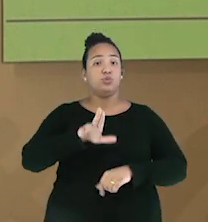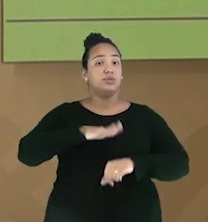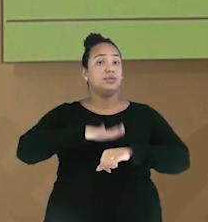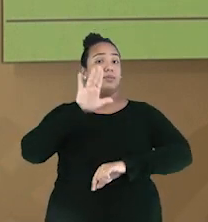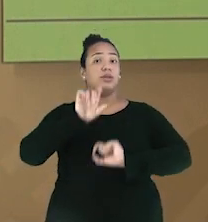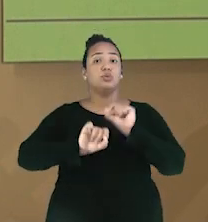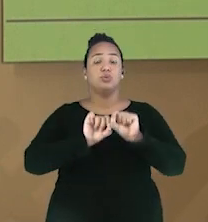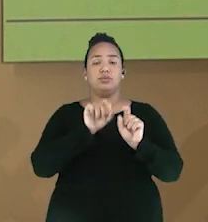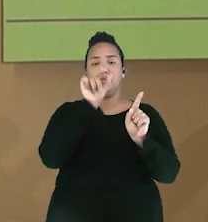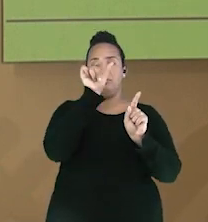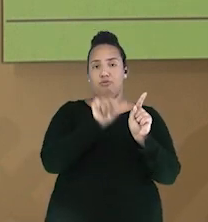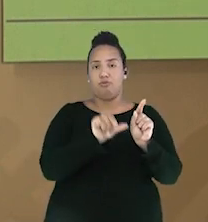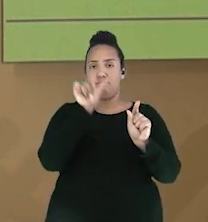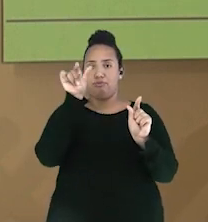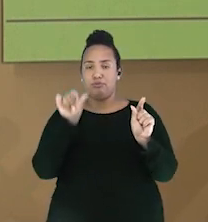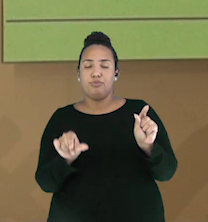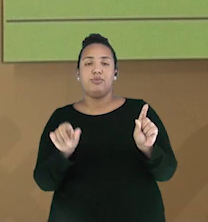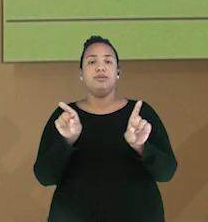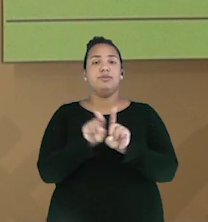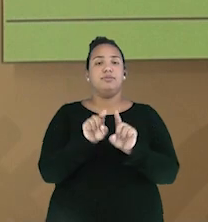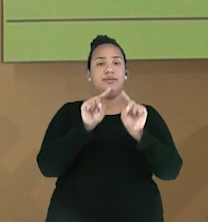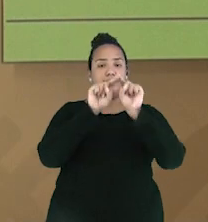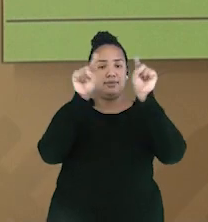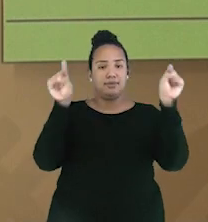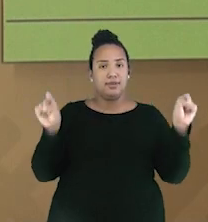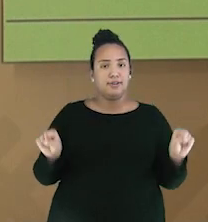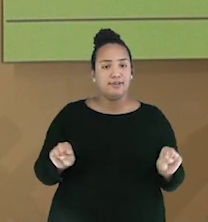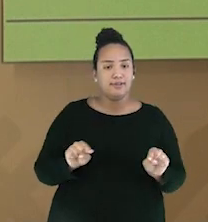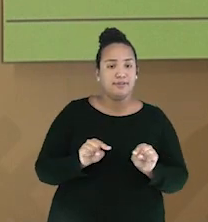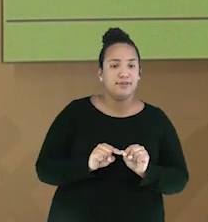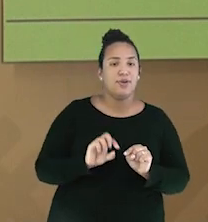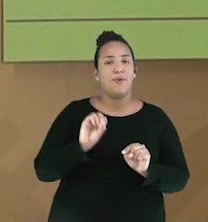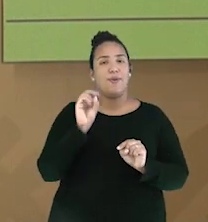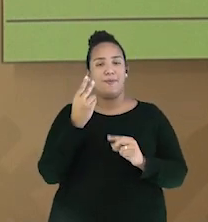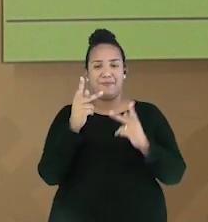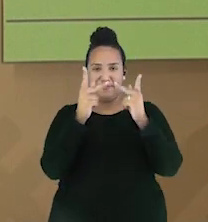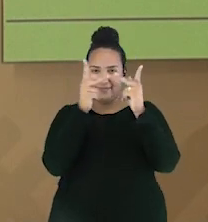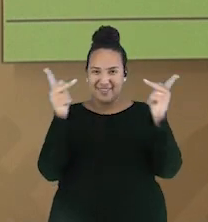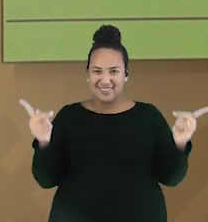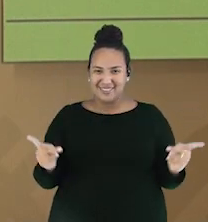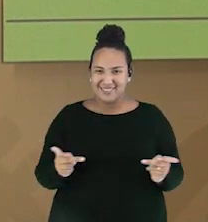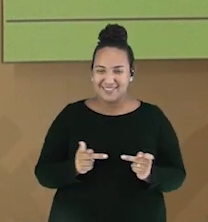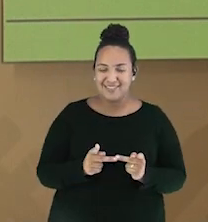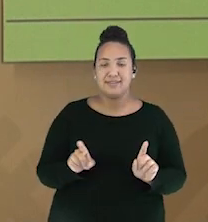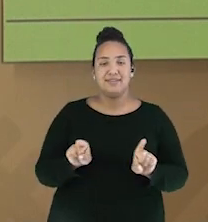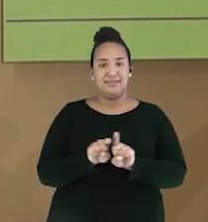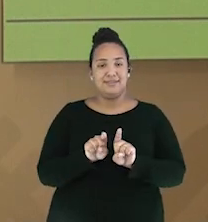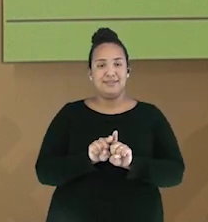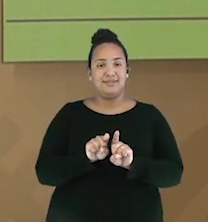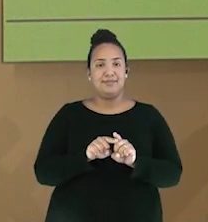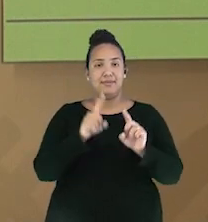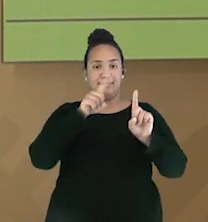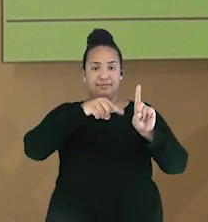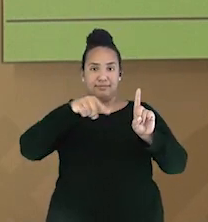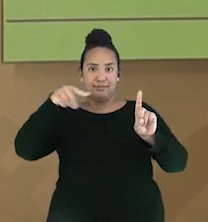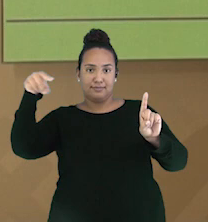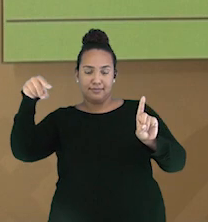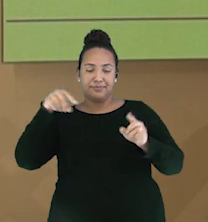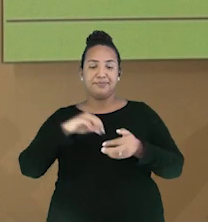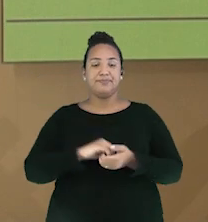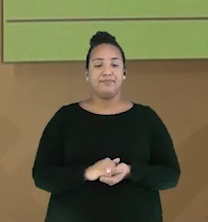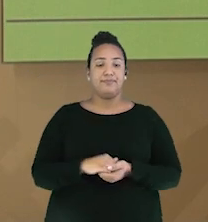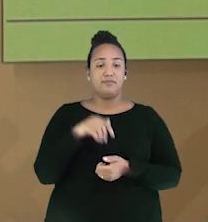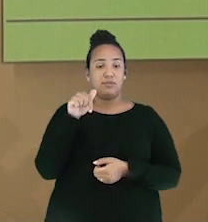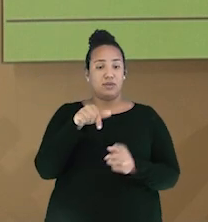coluna, os circulares, conhecidos como os gráficos de pizza, e o gráfico de linhas. Os